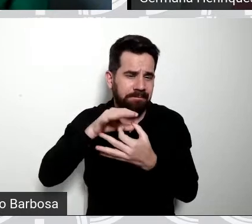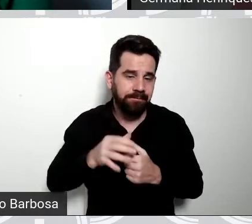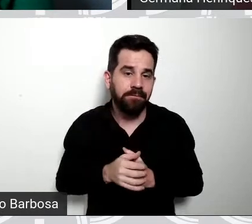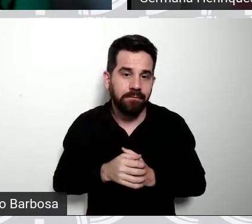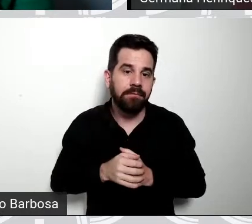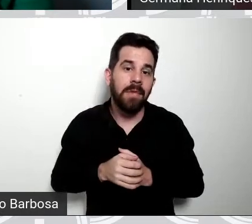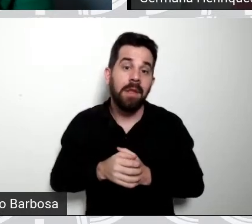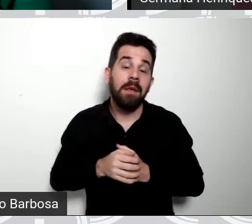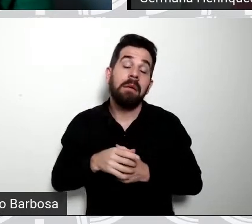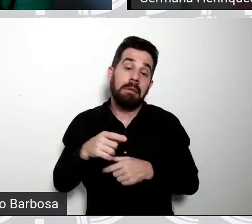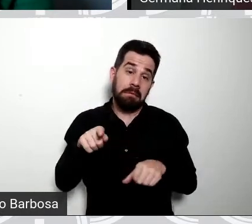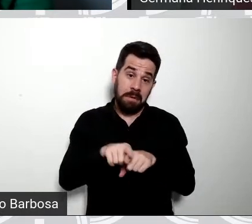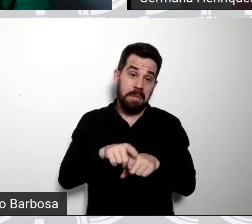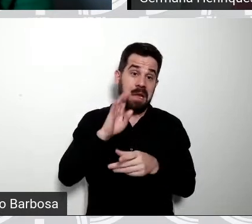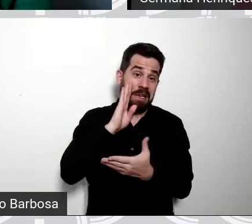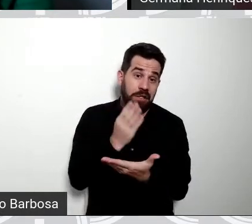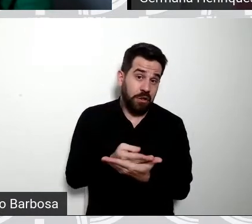tempo